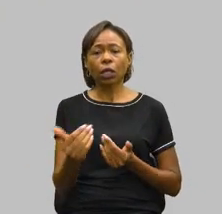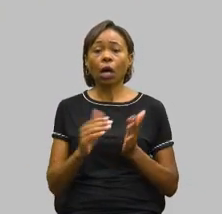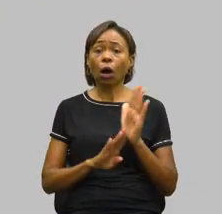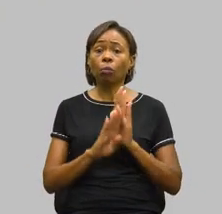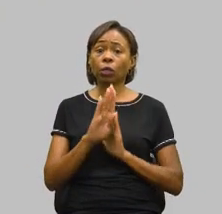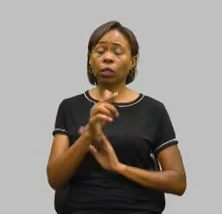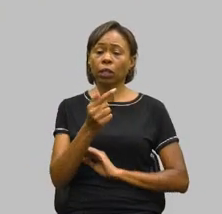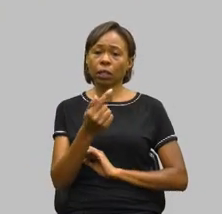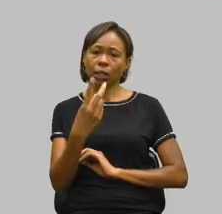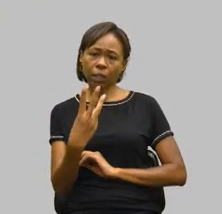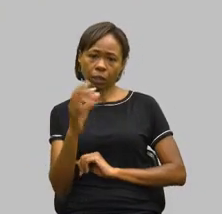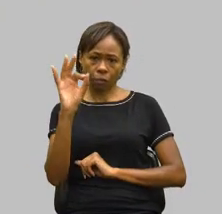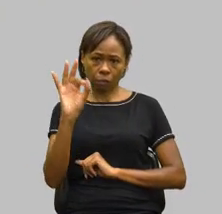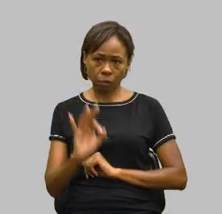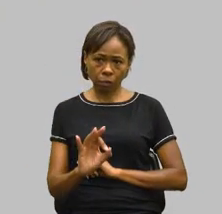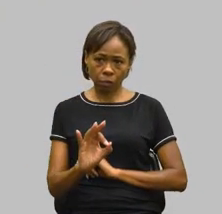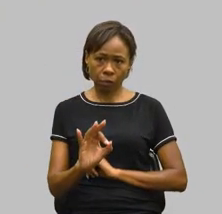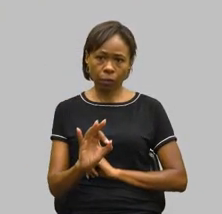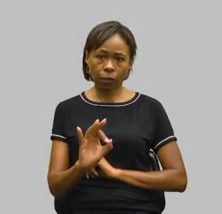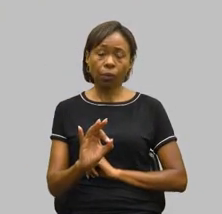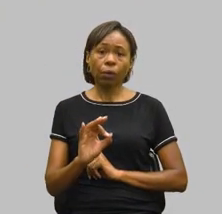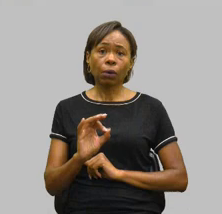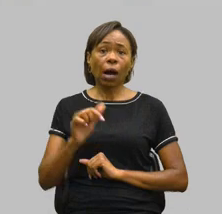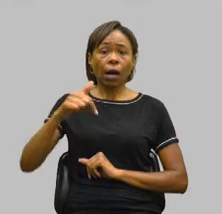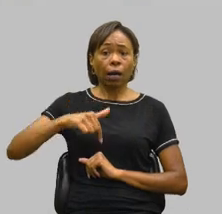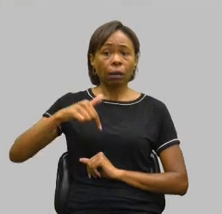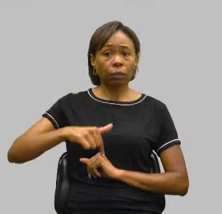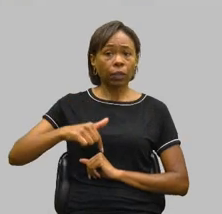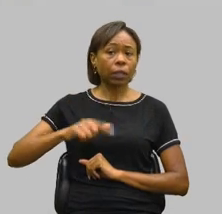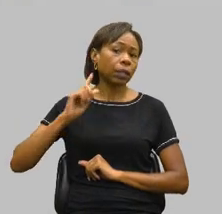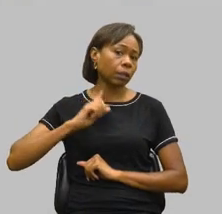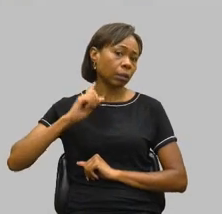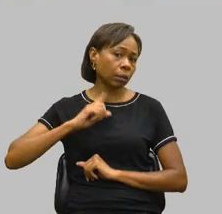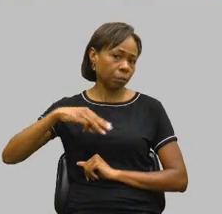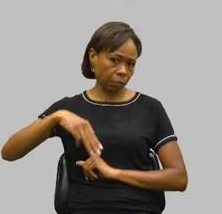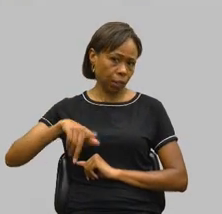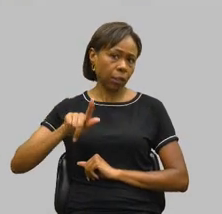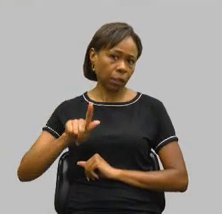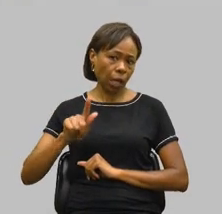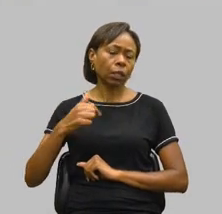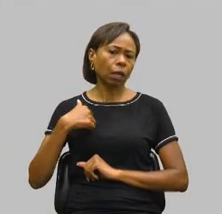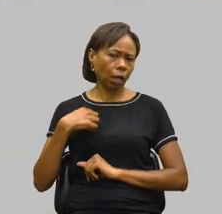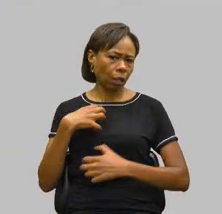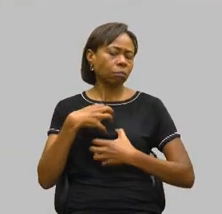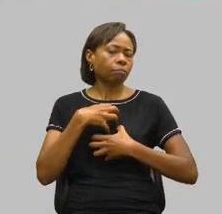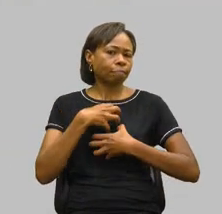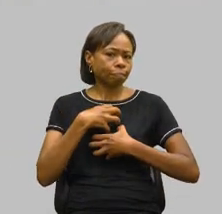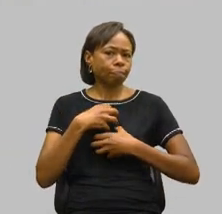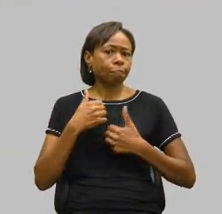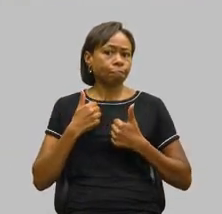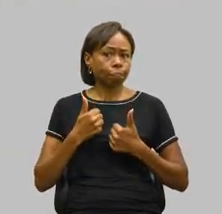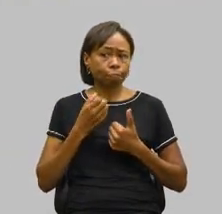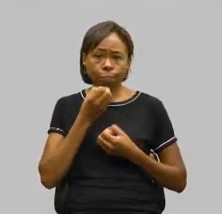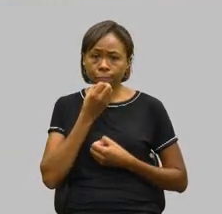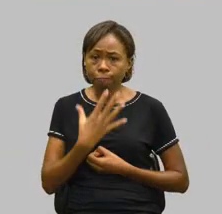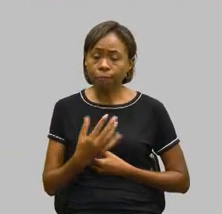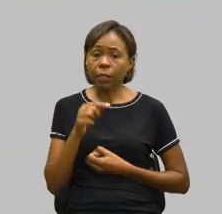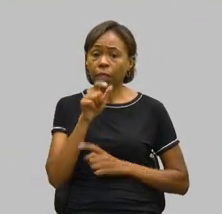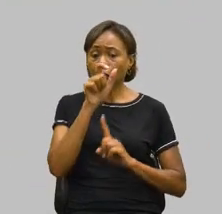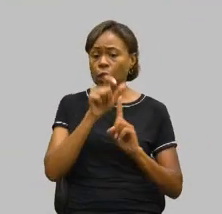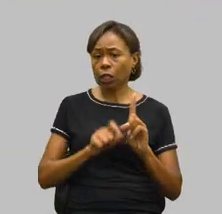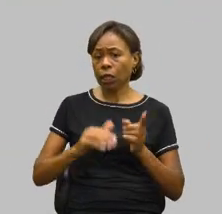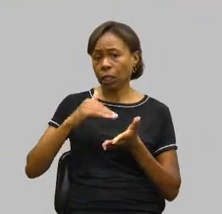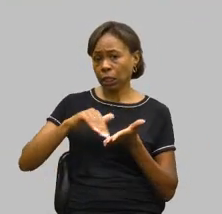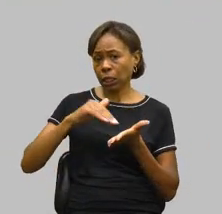73% e aqui em Minas Gerais muito me conforta ter uma áa eh à frente da